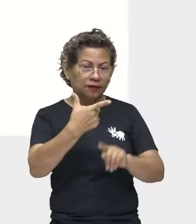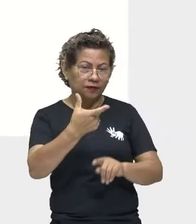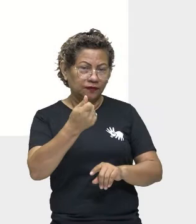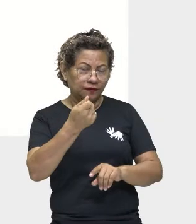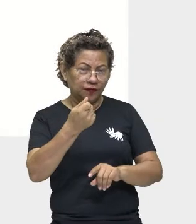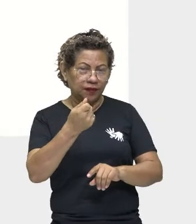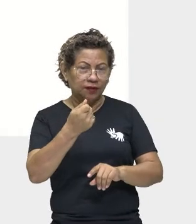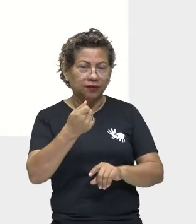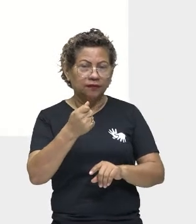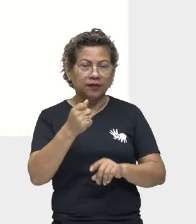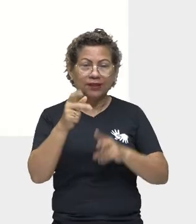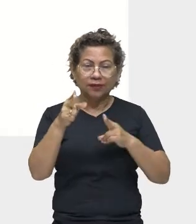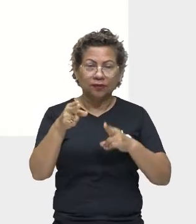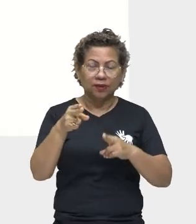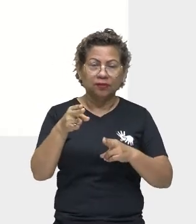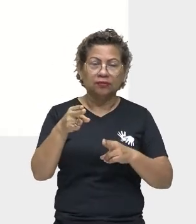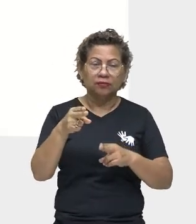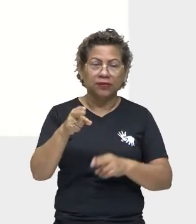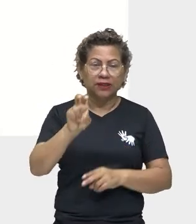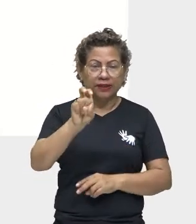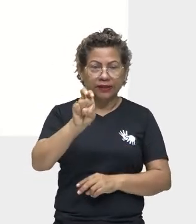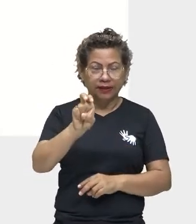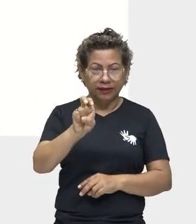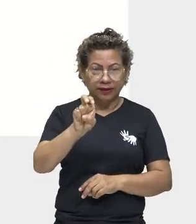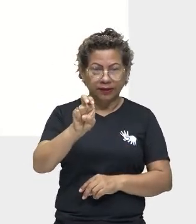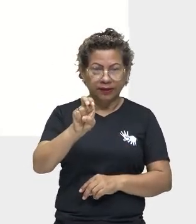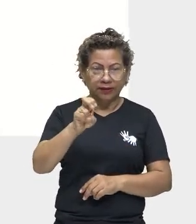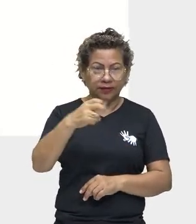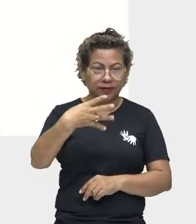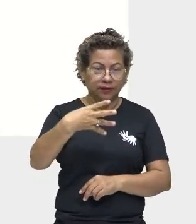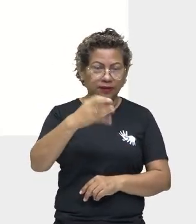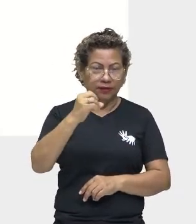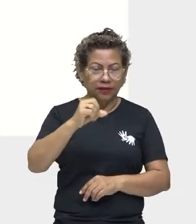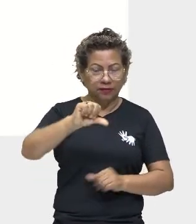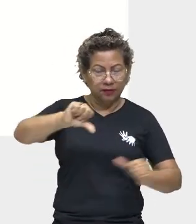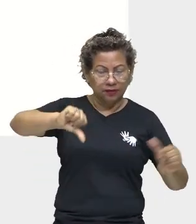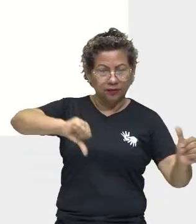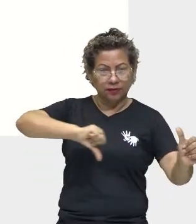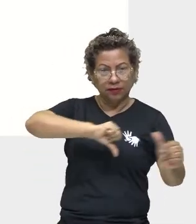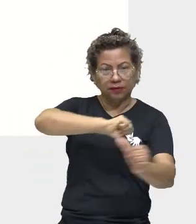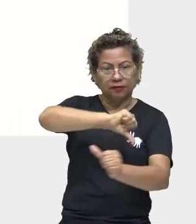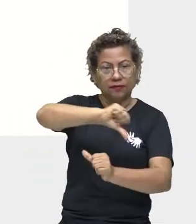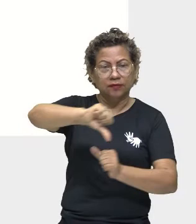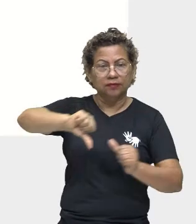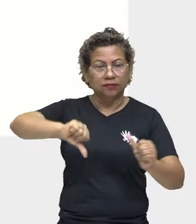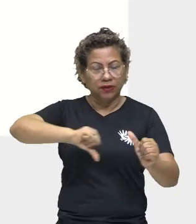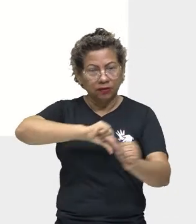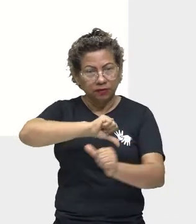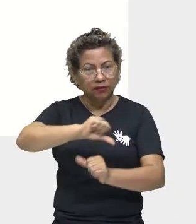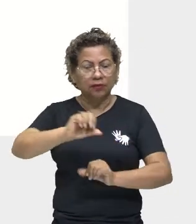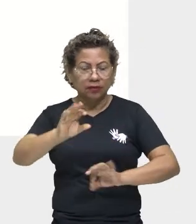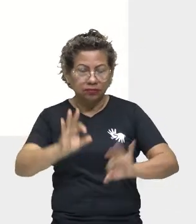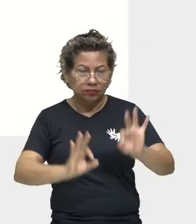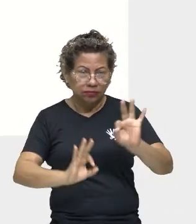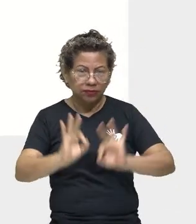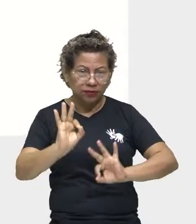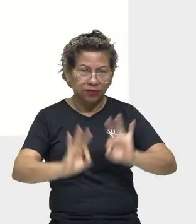540 graus. Esse mais 20 passa, por outro lado, menos. Então, nós vamos ter que